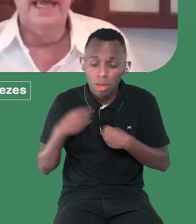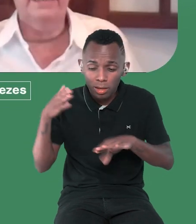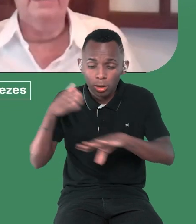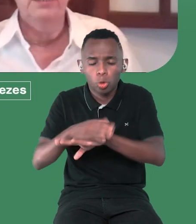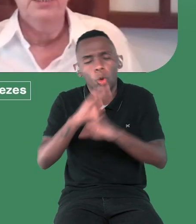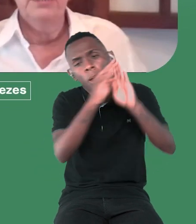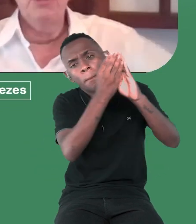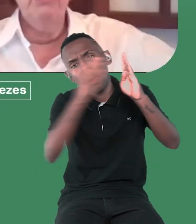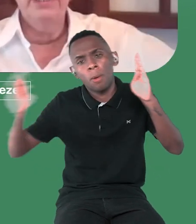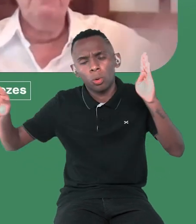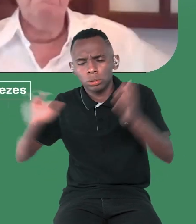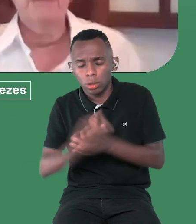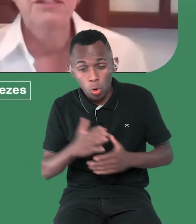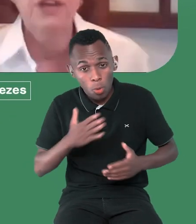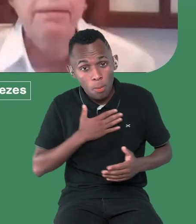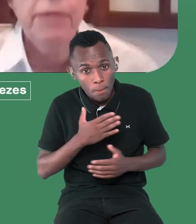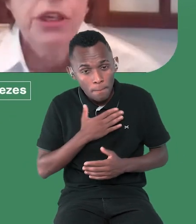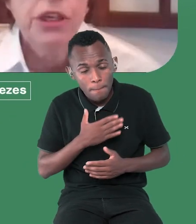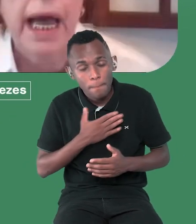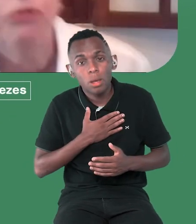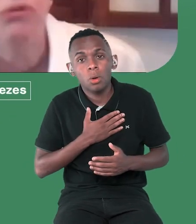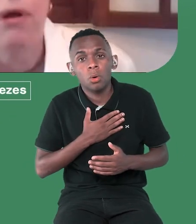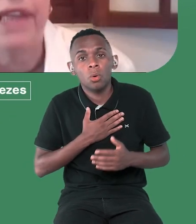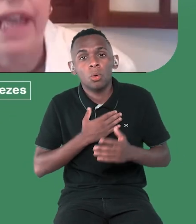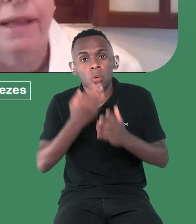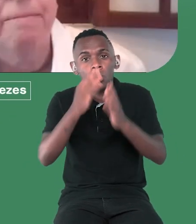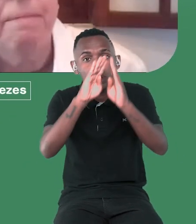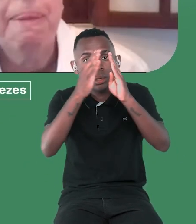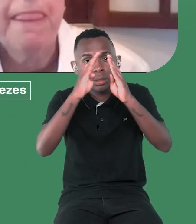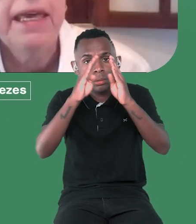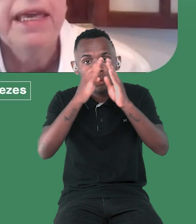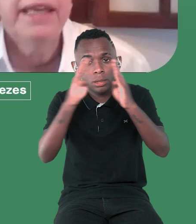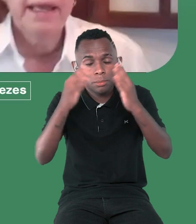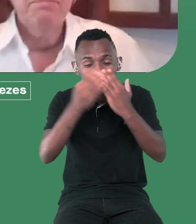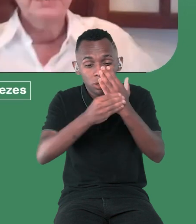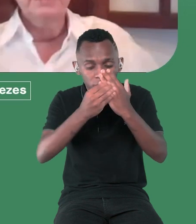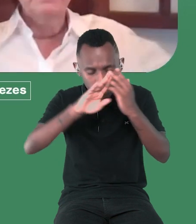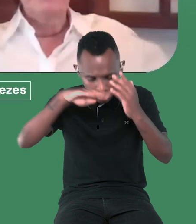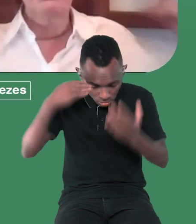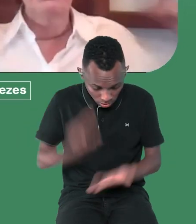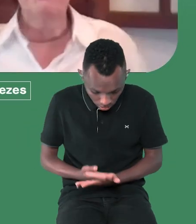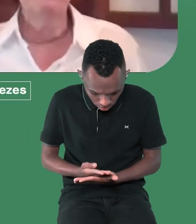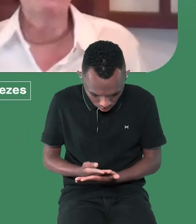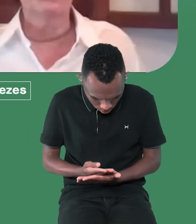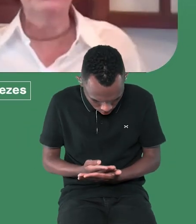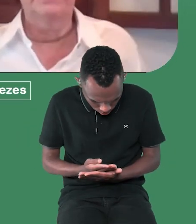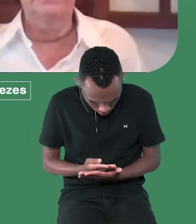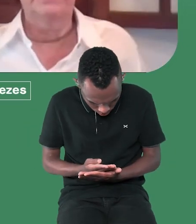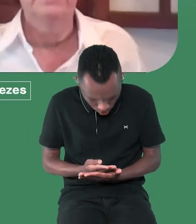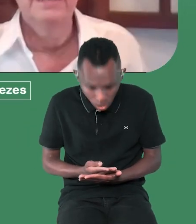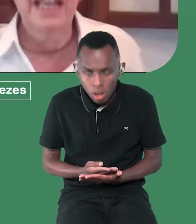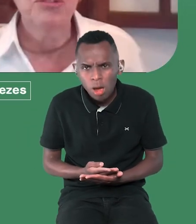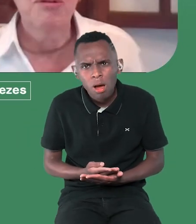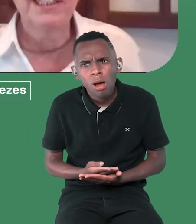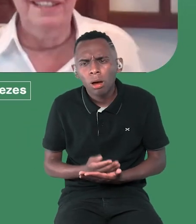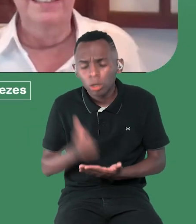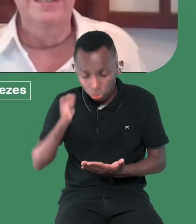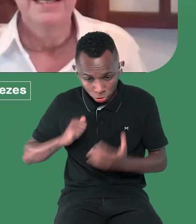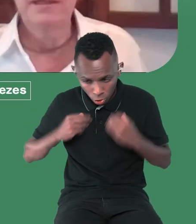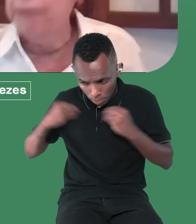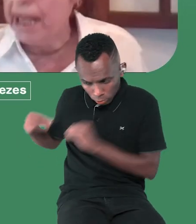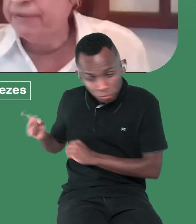se perdem, né? Porque todos nós carregamos paisagens afetivas que vêm da infância, né? Que vêm de períodos diferentes da